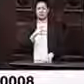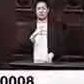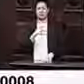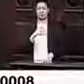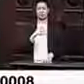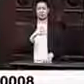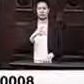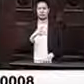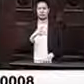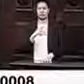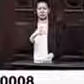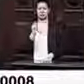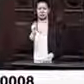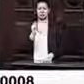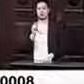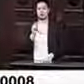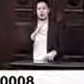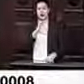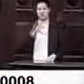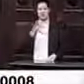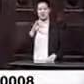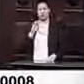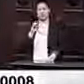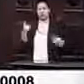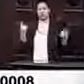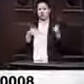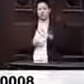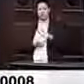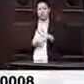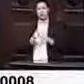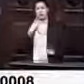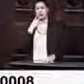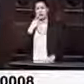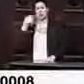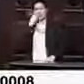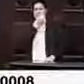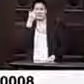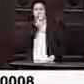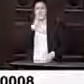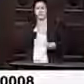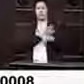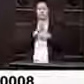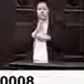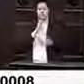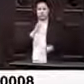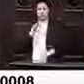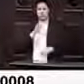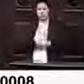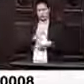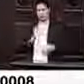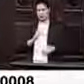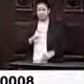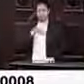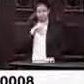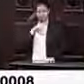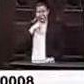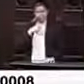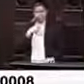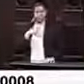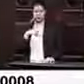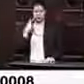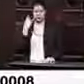coloque a SEDAI como contrapartida para dizer que é isso que vai salvar as contas públicas do Estado. Sabemos que isso não é verdade